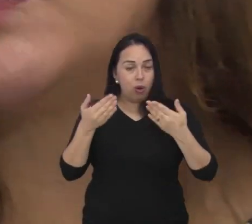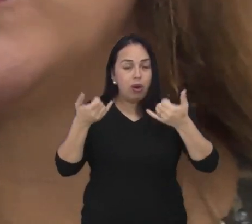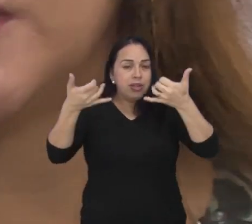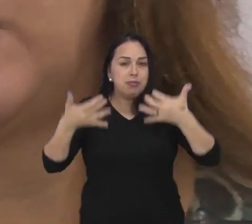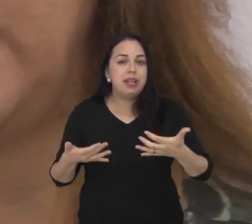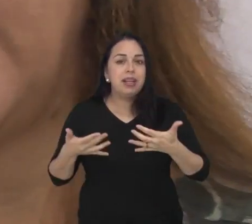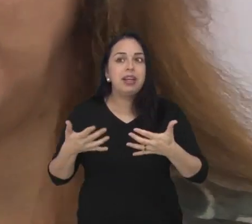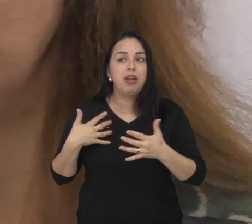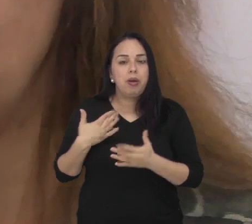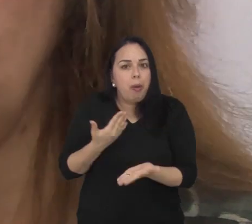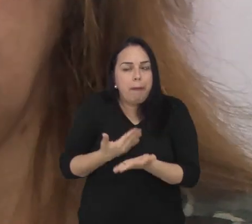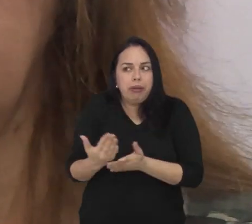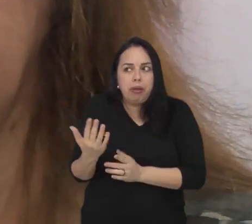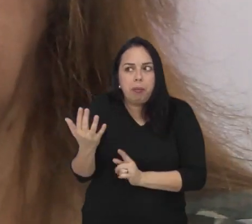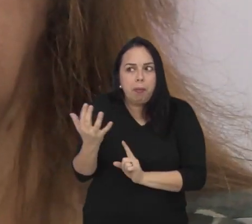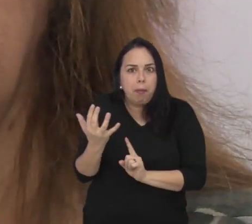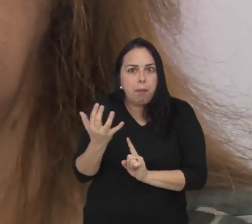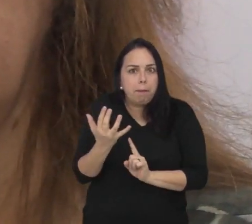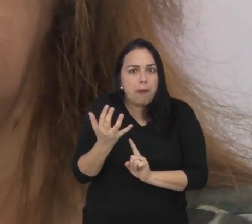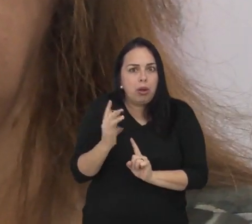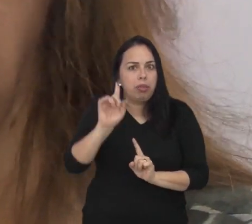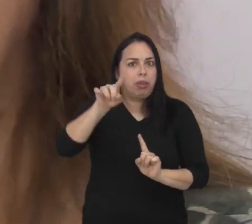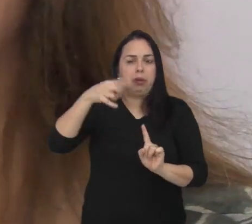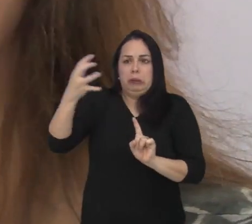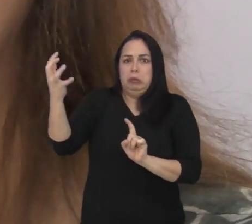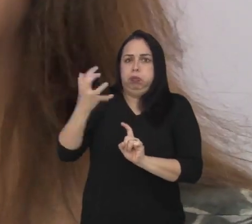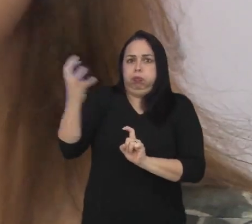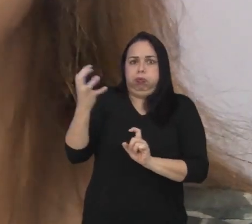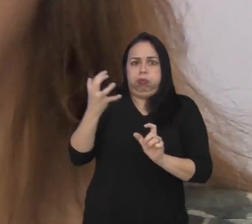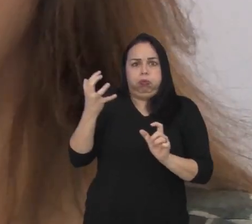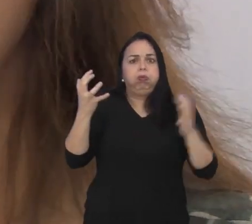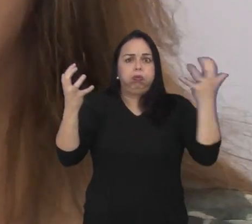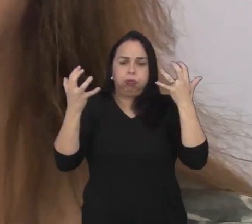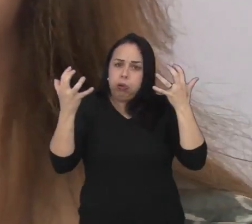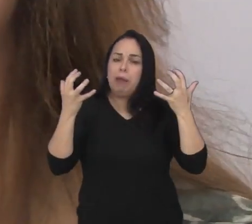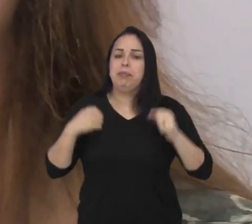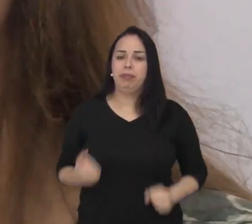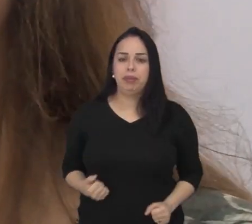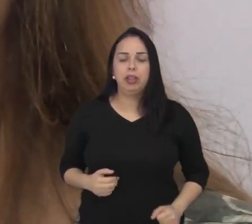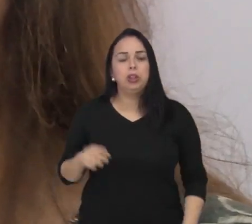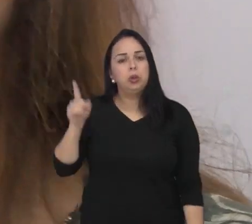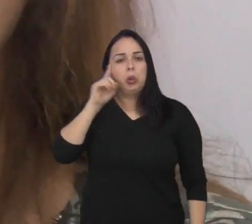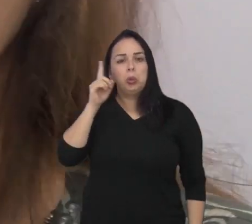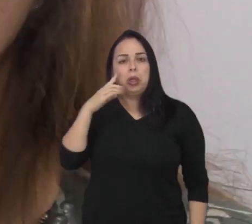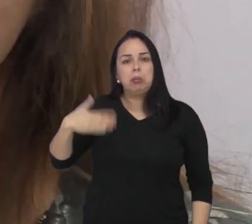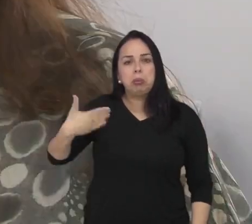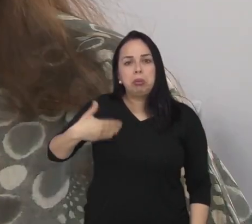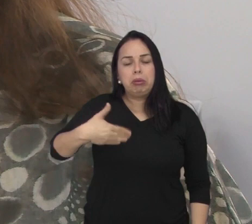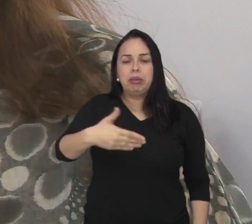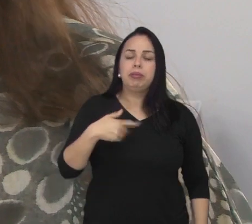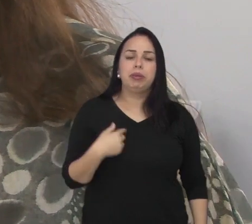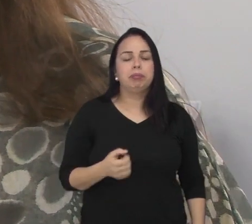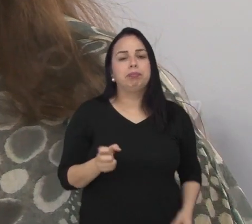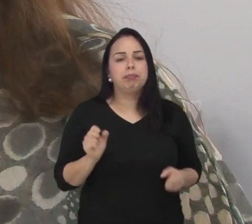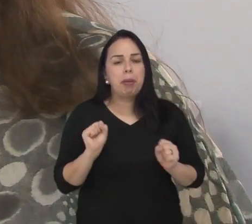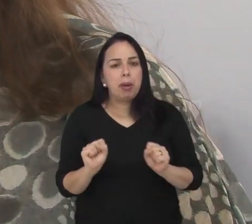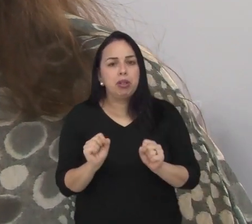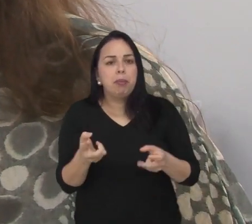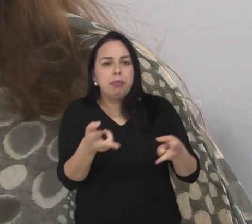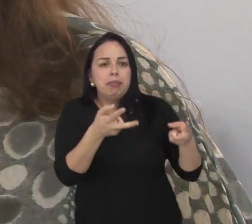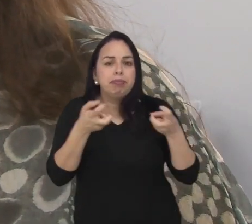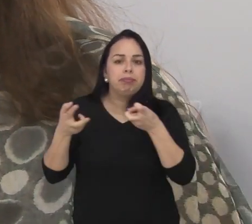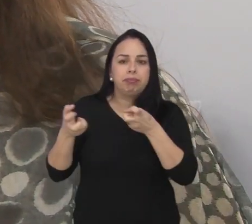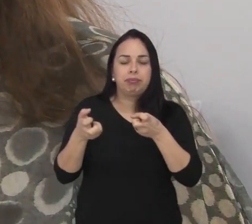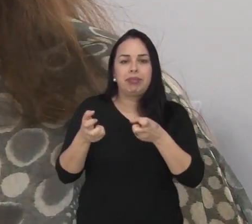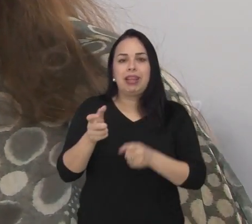psicóloga organizacional, problemas assim começam pequenos e tomam proporções cada vez maiores. No dia a dia,